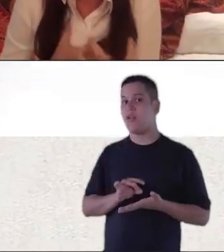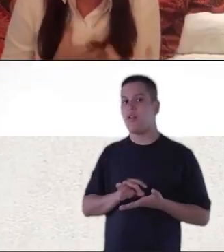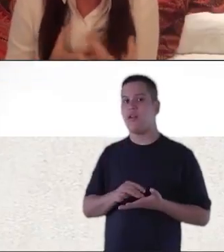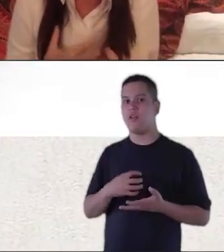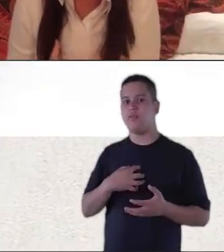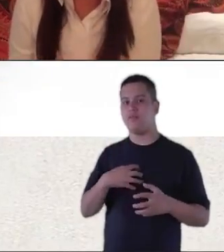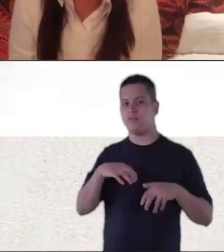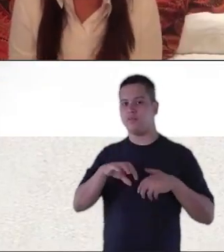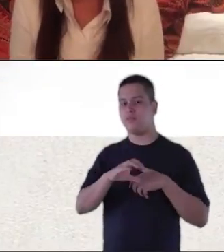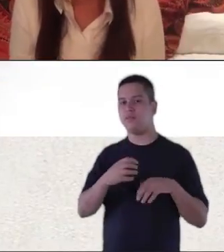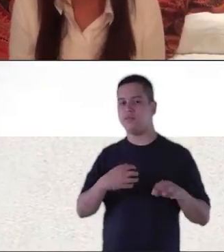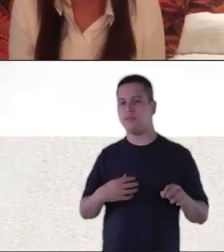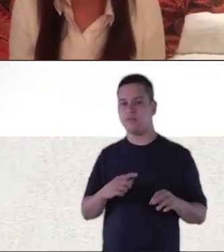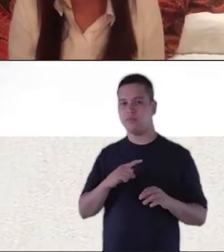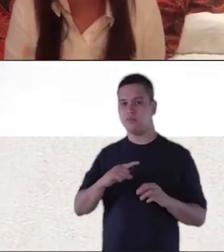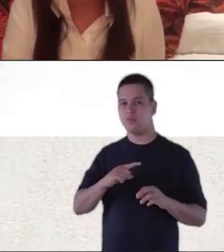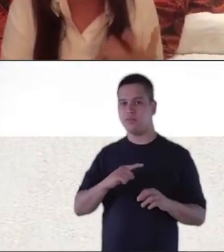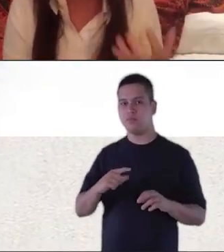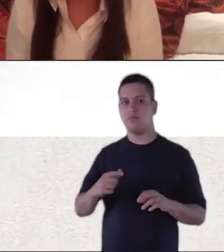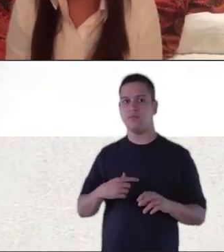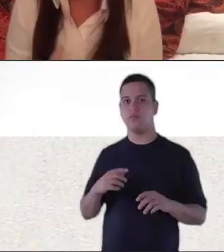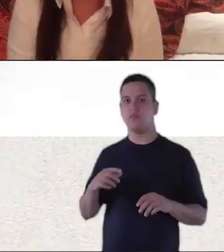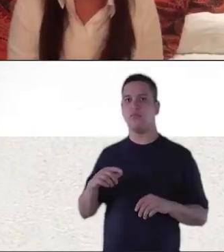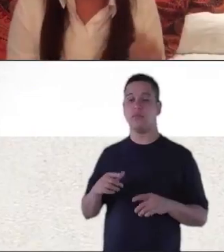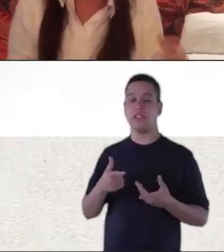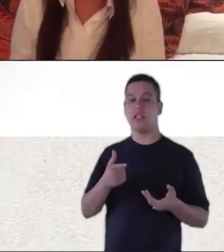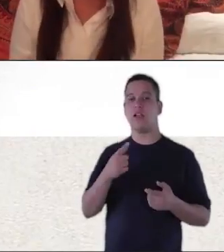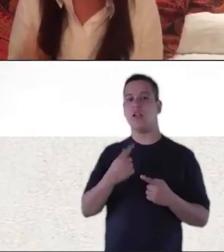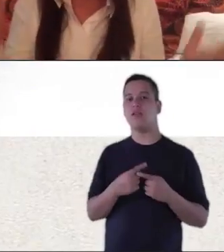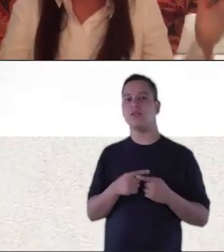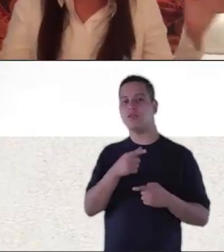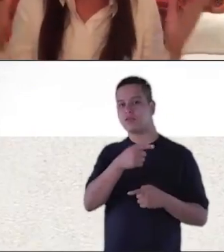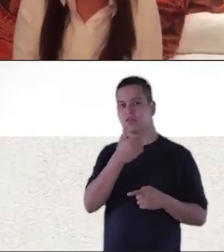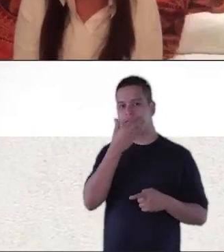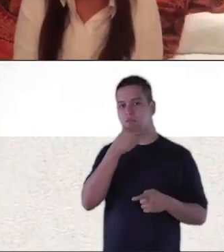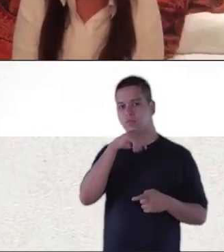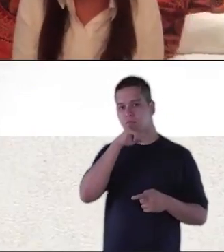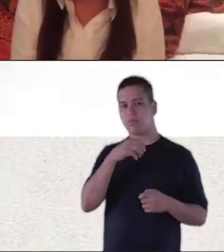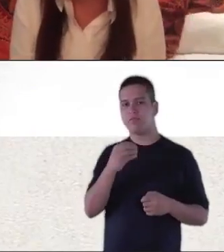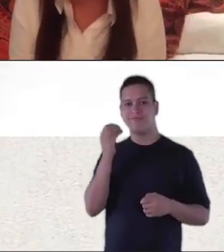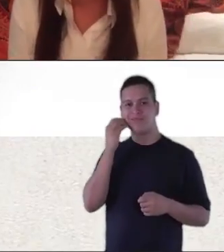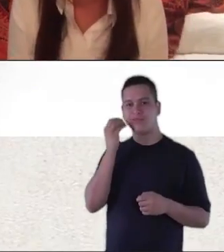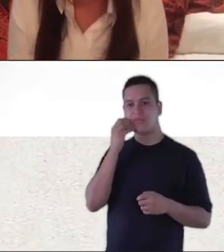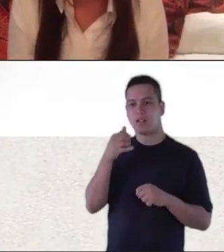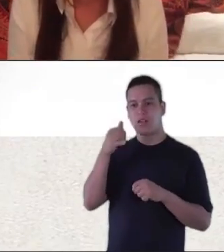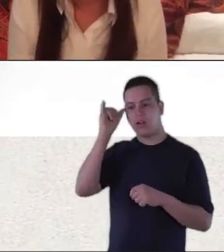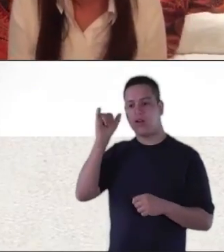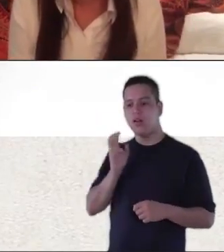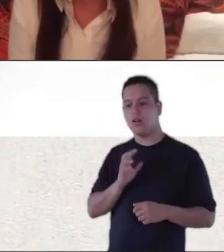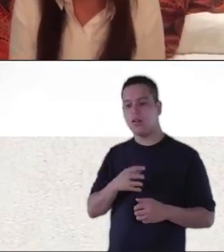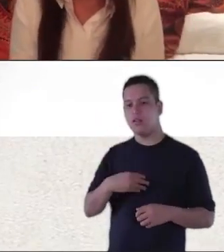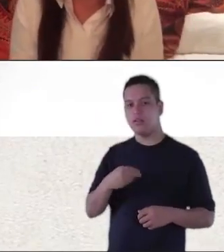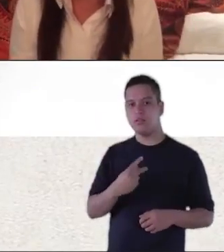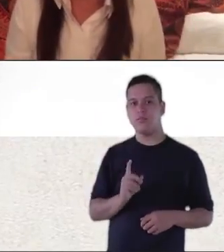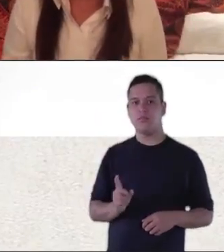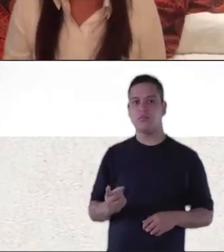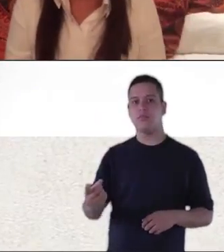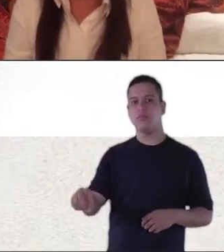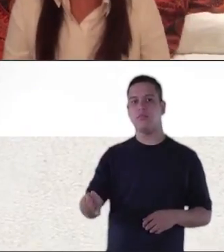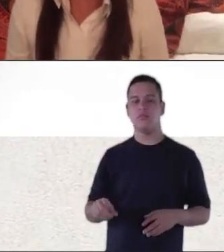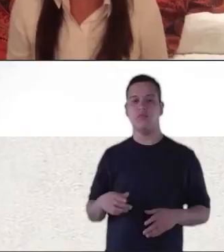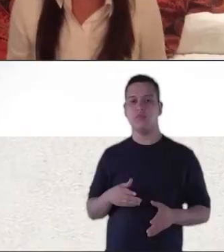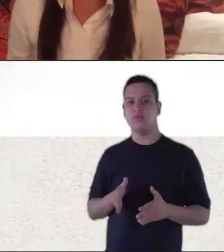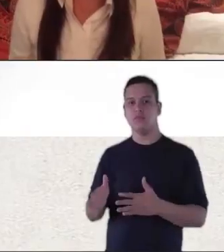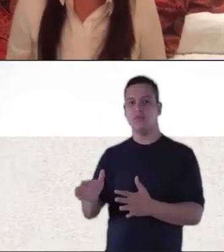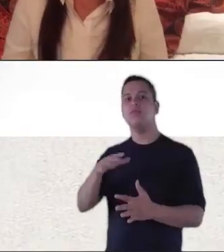muito ligada àquela emoção do pai que tenta impedir que o filho vá para o mau caminho, né? E nossa, eu fiquei